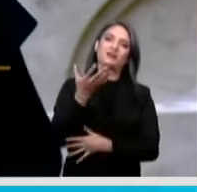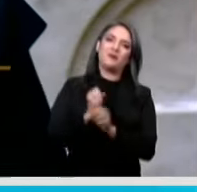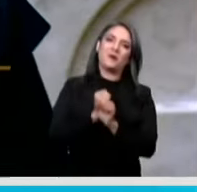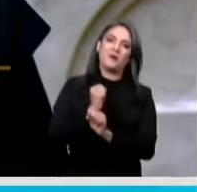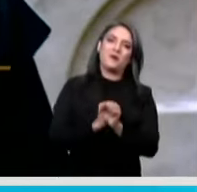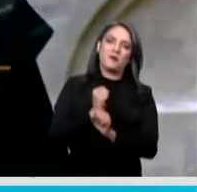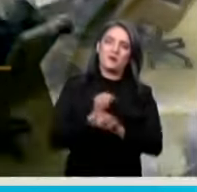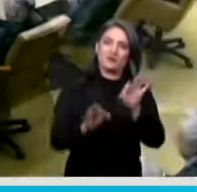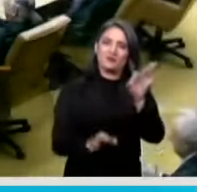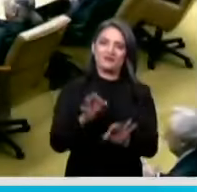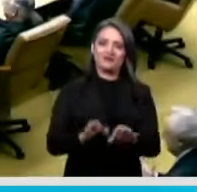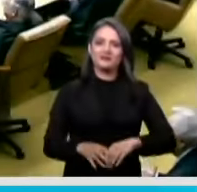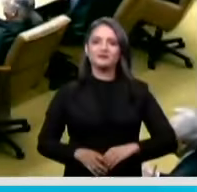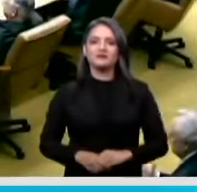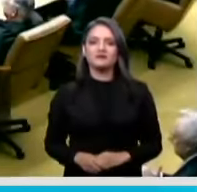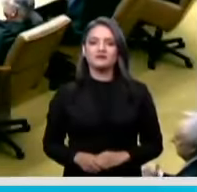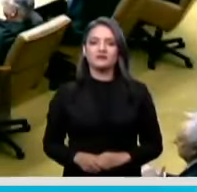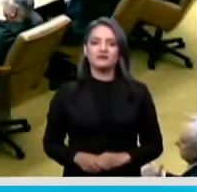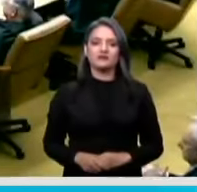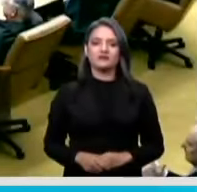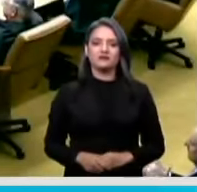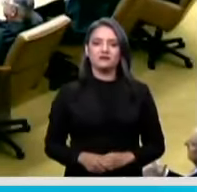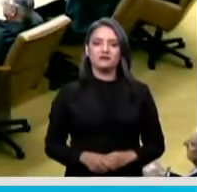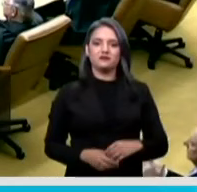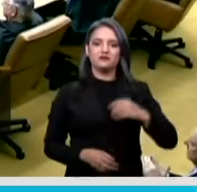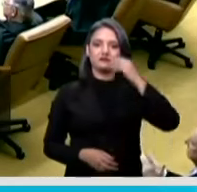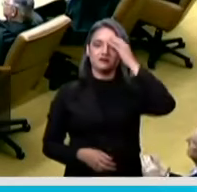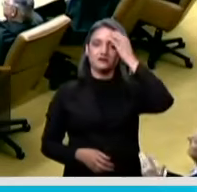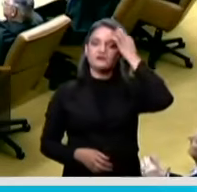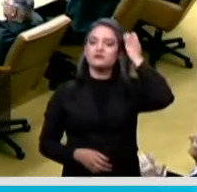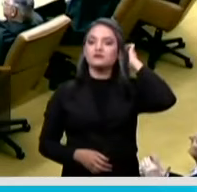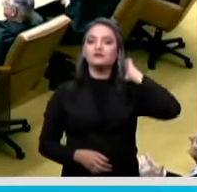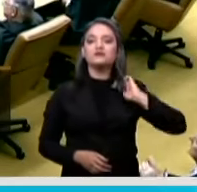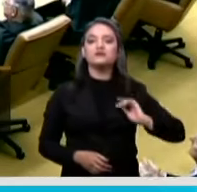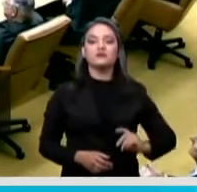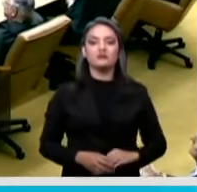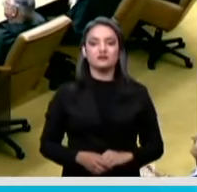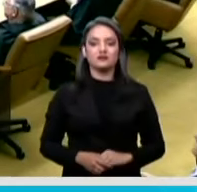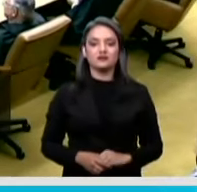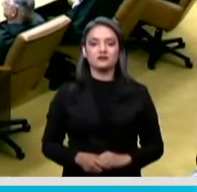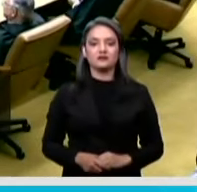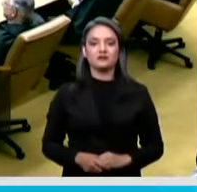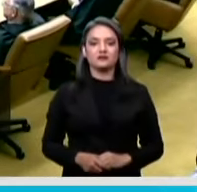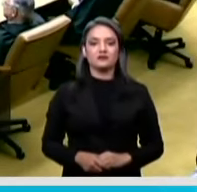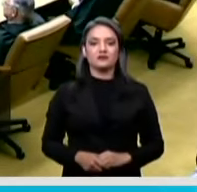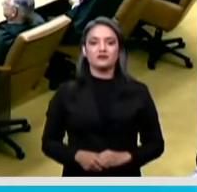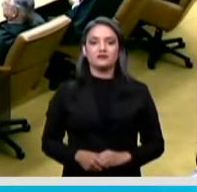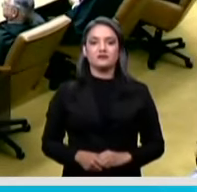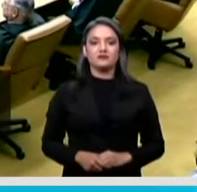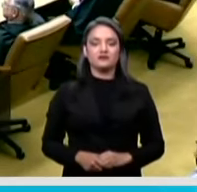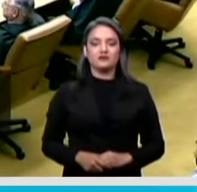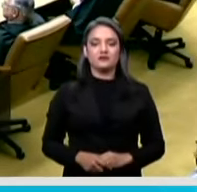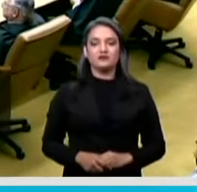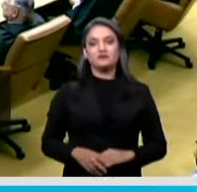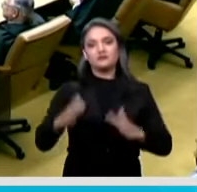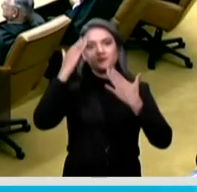os nossos representantes de modo geral eh se debruçarem sobre o tema da própria estruturação do nosso Estado nosso estado não pode ter um custo desse